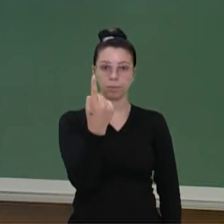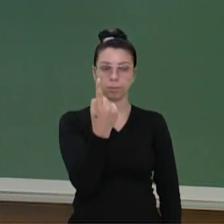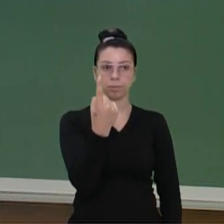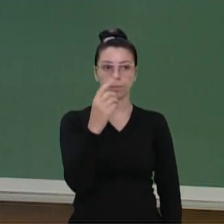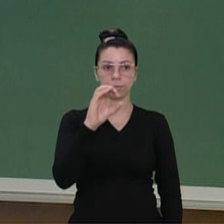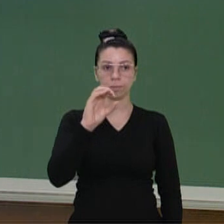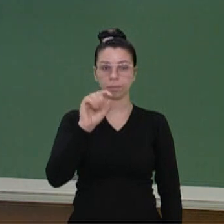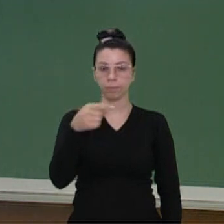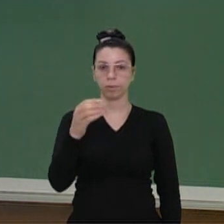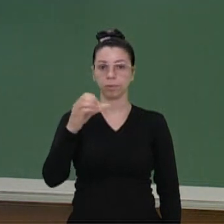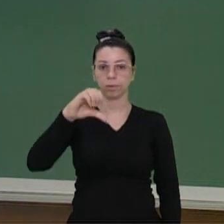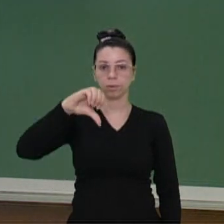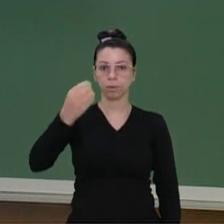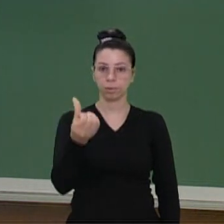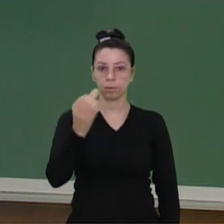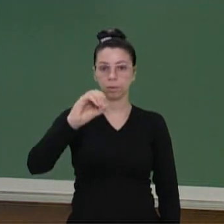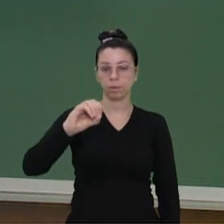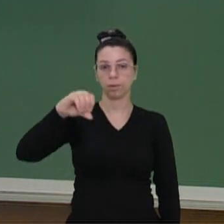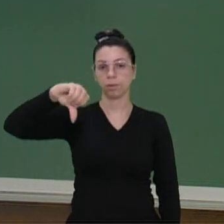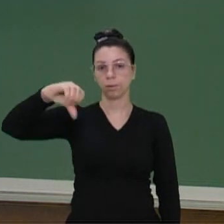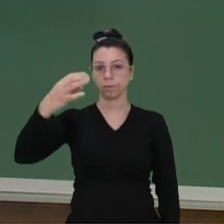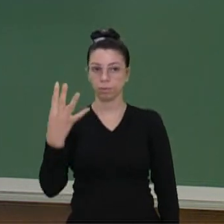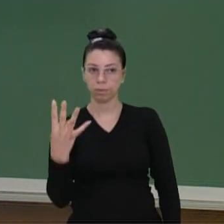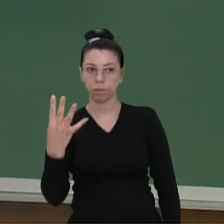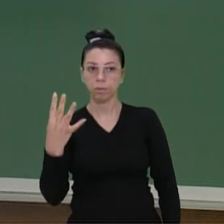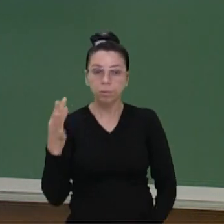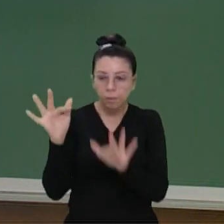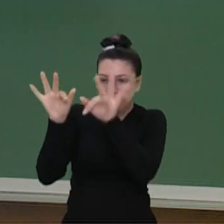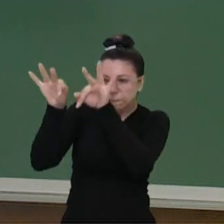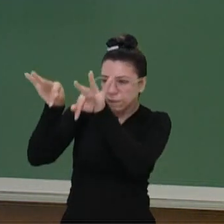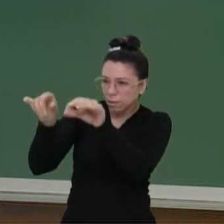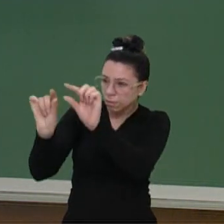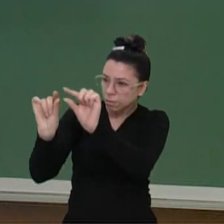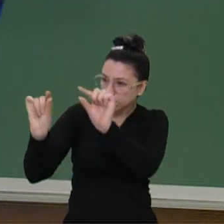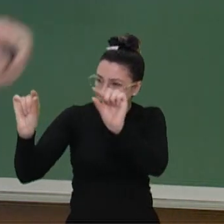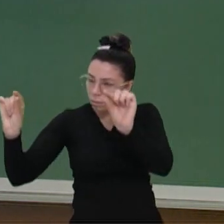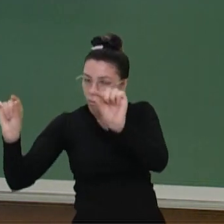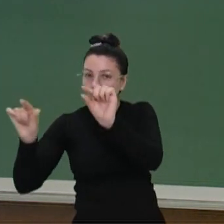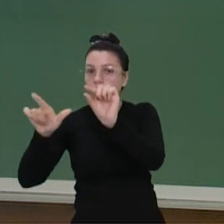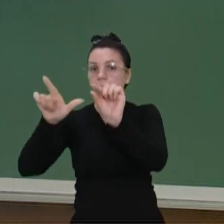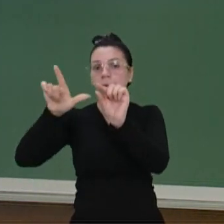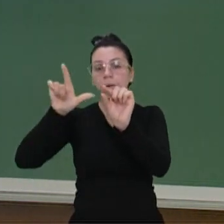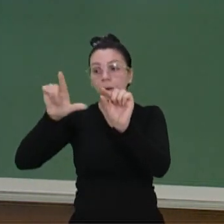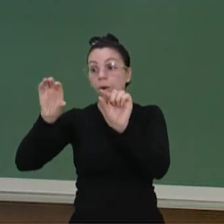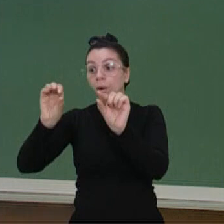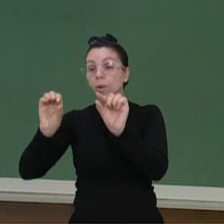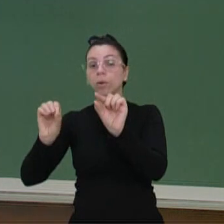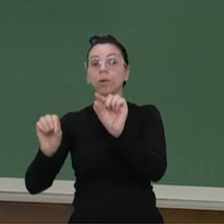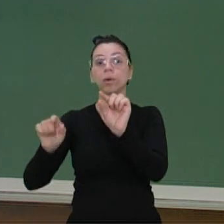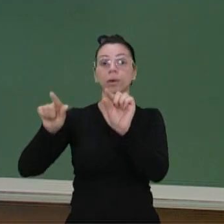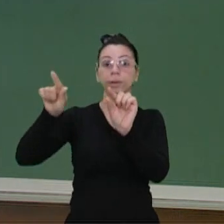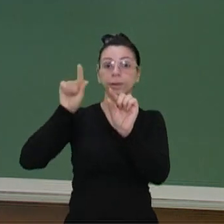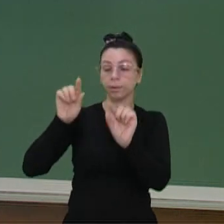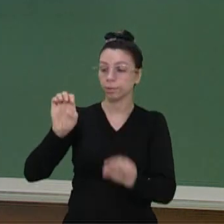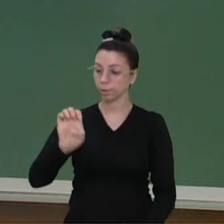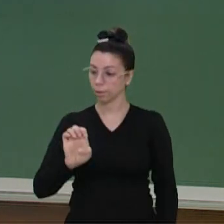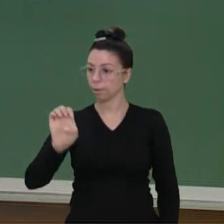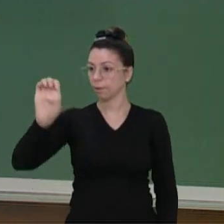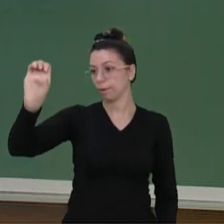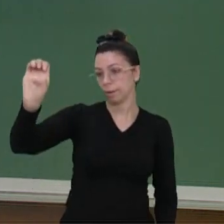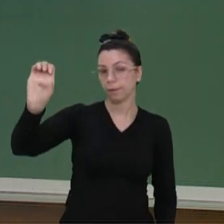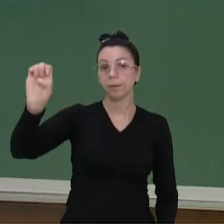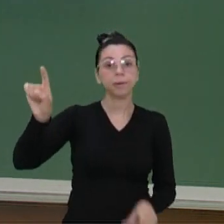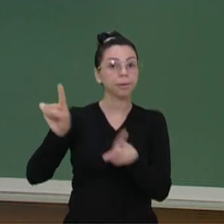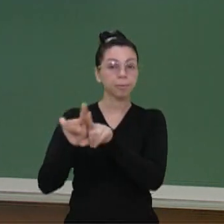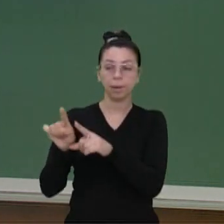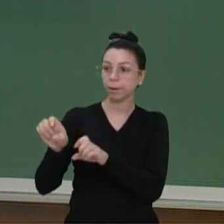1,6094. E aqui, no finalzinho da linha aqui, o log de I na base E também é um caso especial de logaritmo.